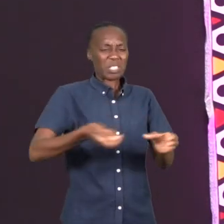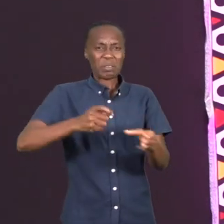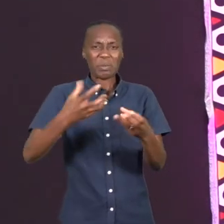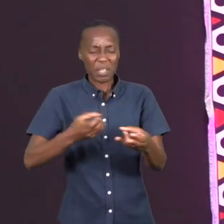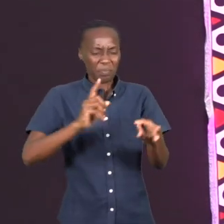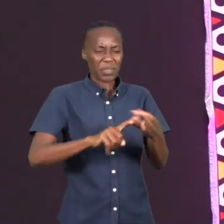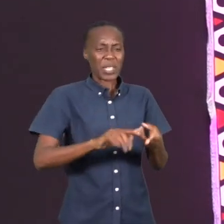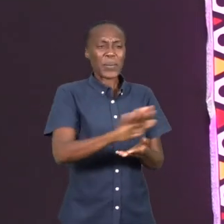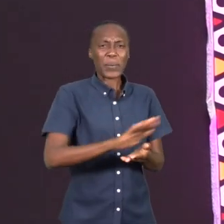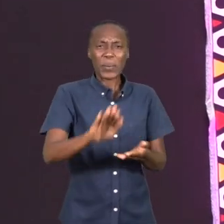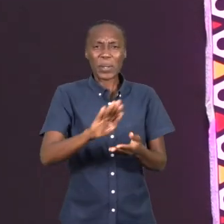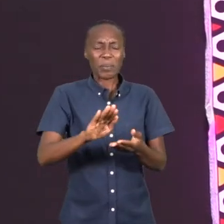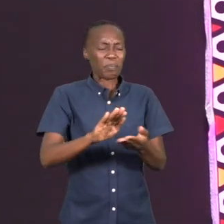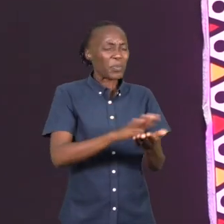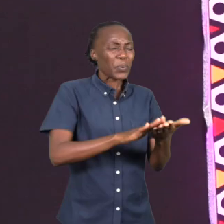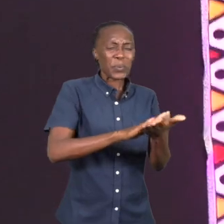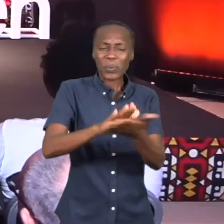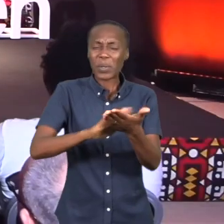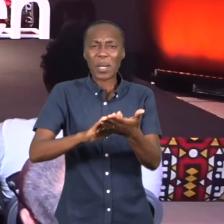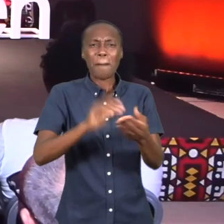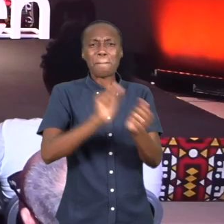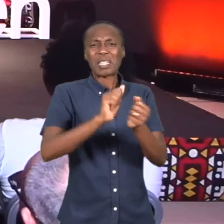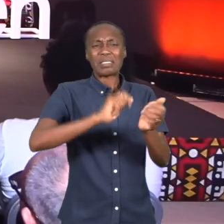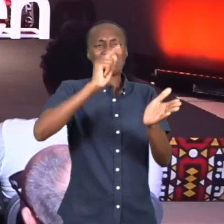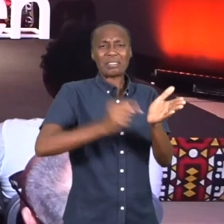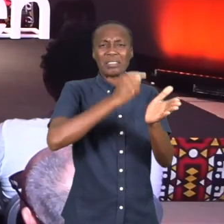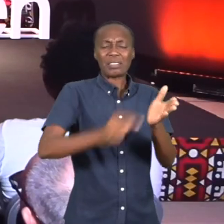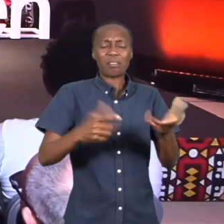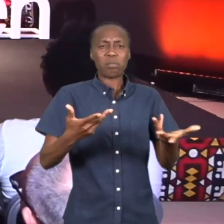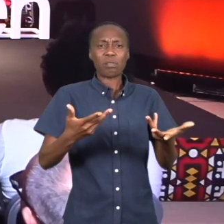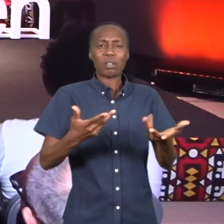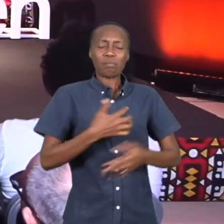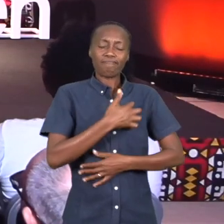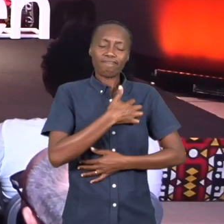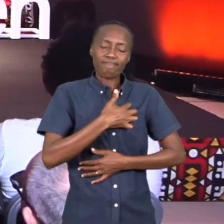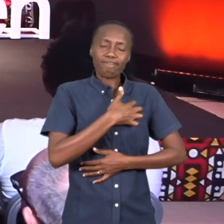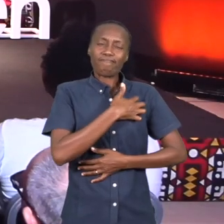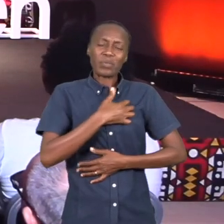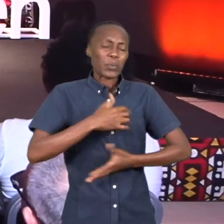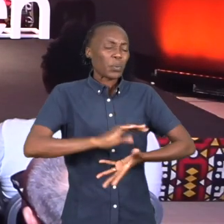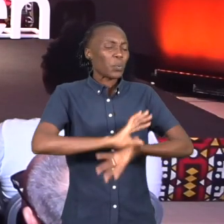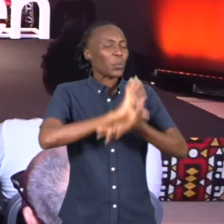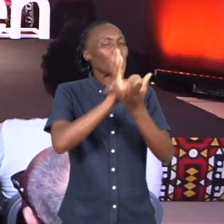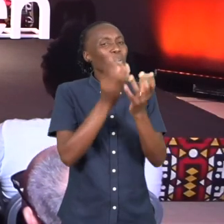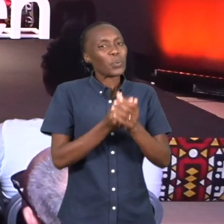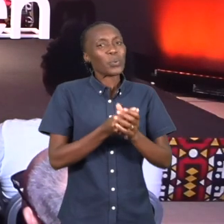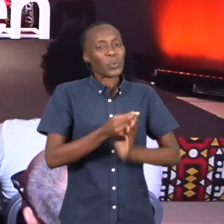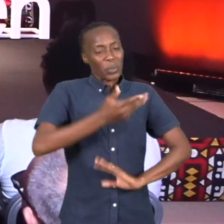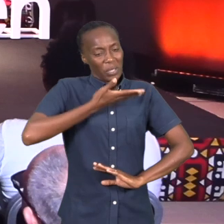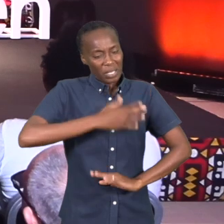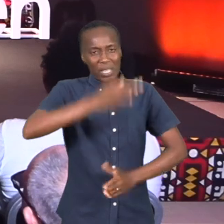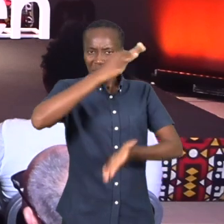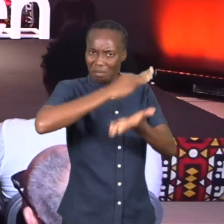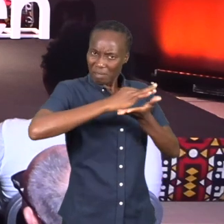mas arrumei mal. Tentei tudo para agradar as pessoas de quem eu mais queria e necessitava de